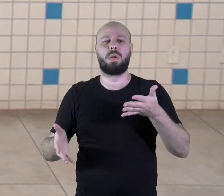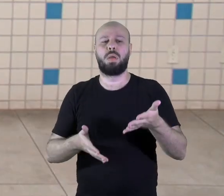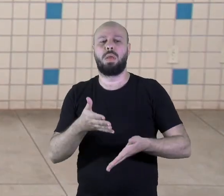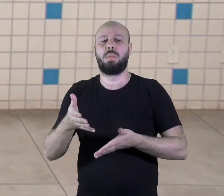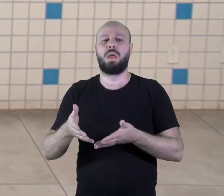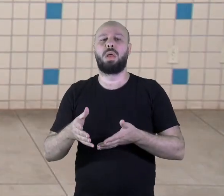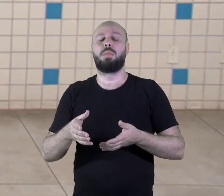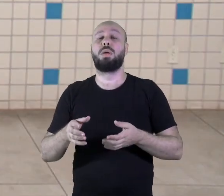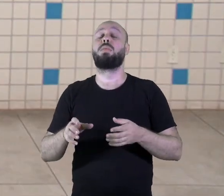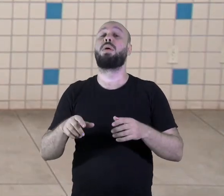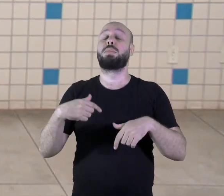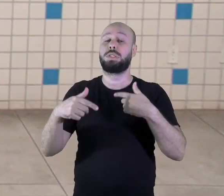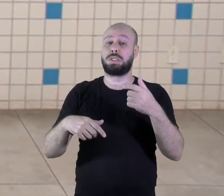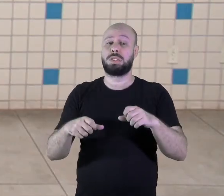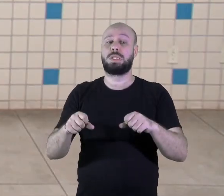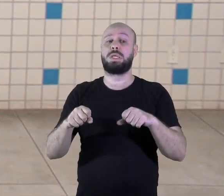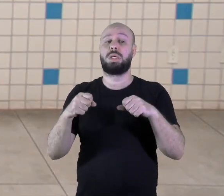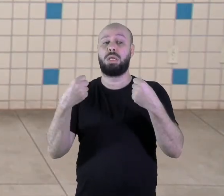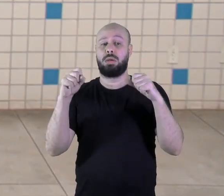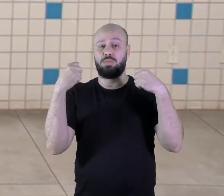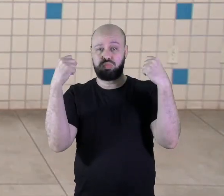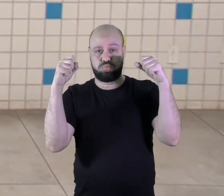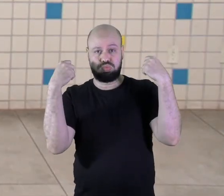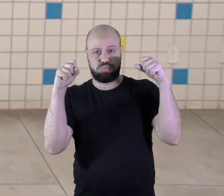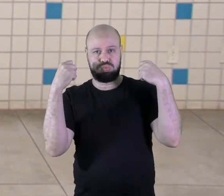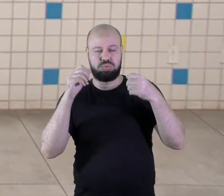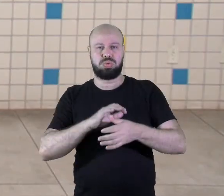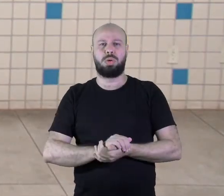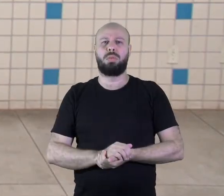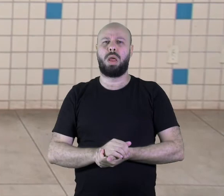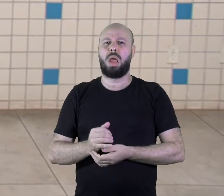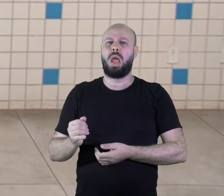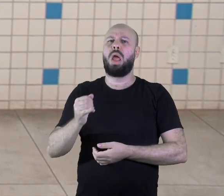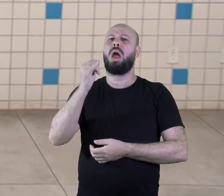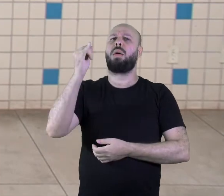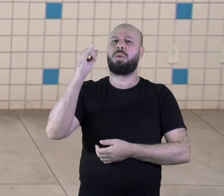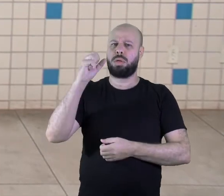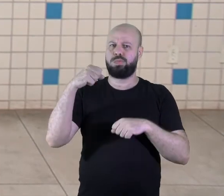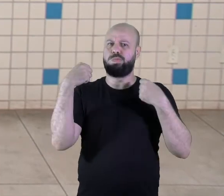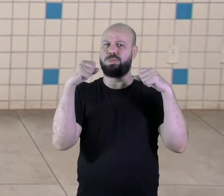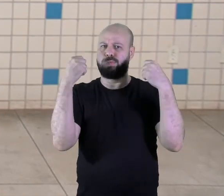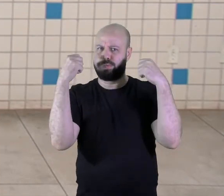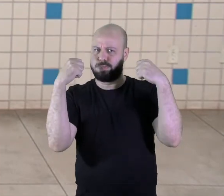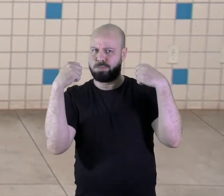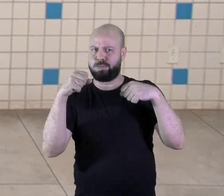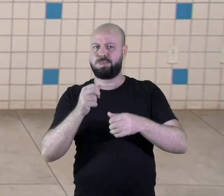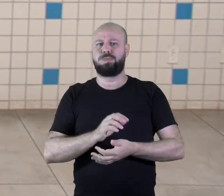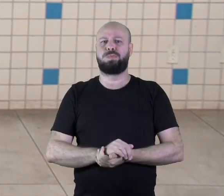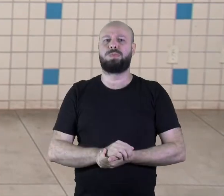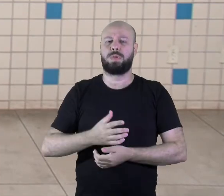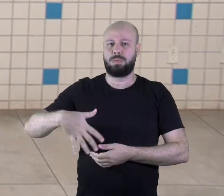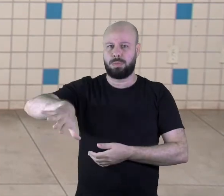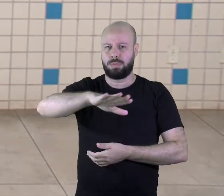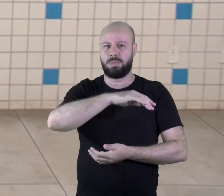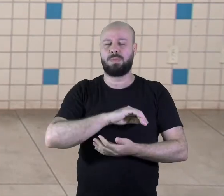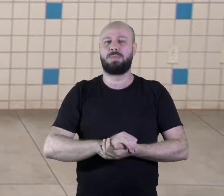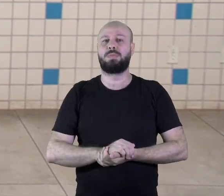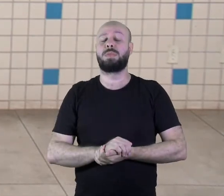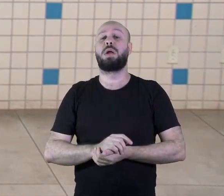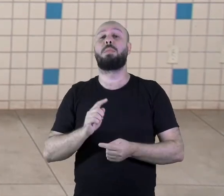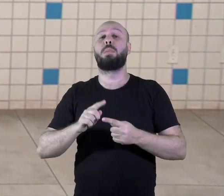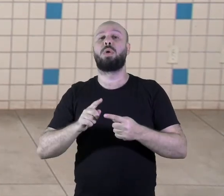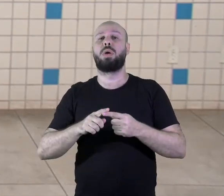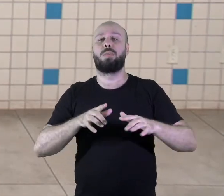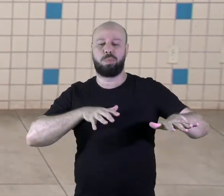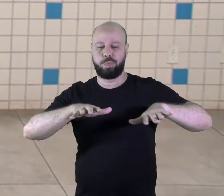realização da atividade física. Então, por isso que é importante vocês fazerem atividade física. Isso vai o quê? Vai movimentar,